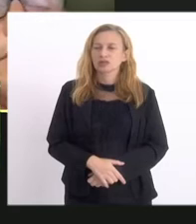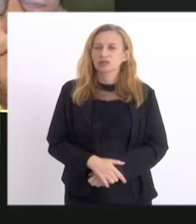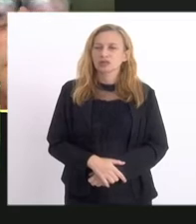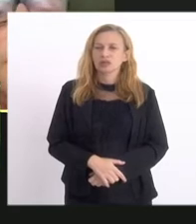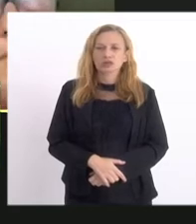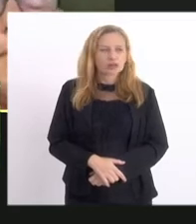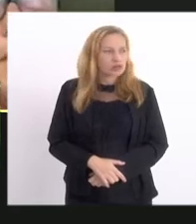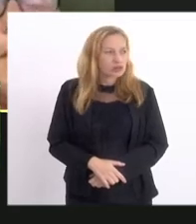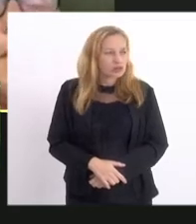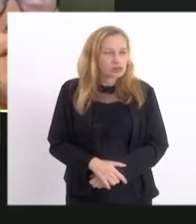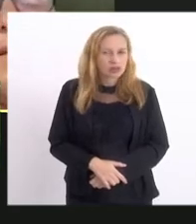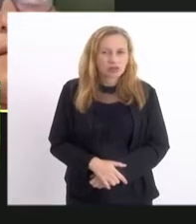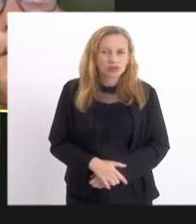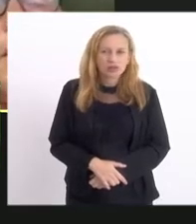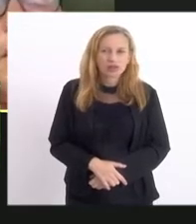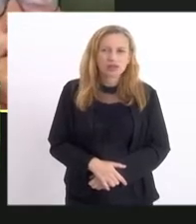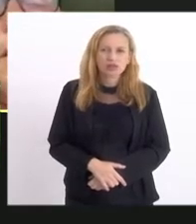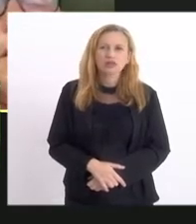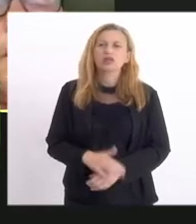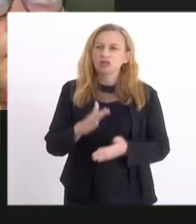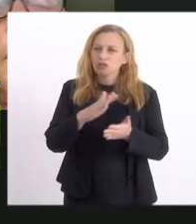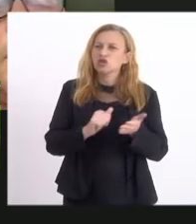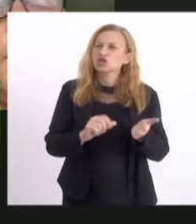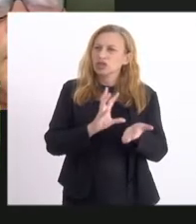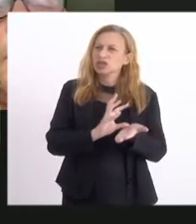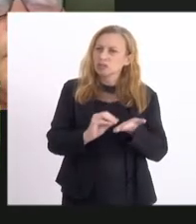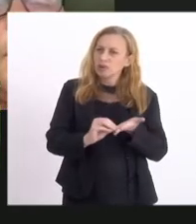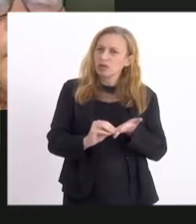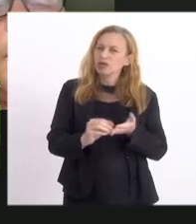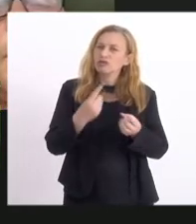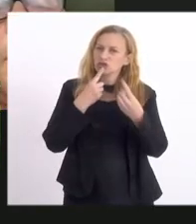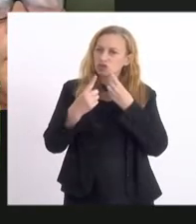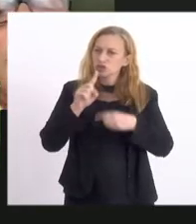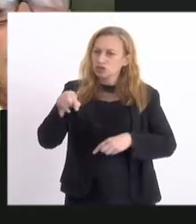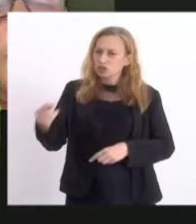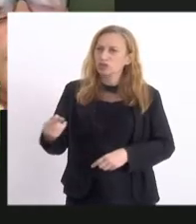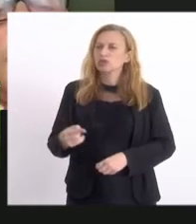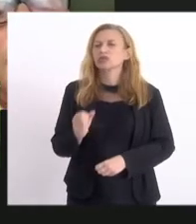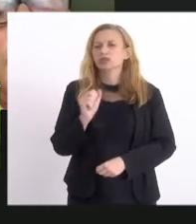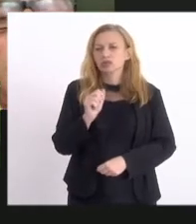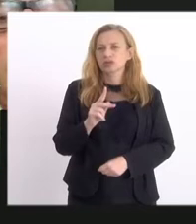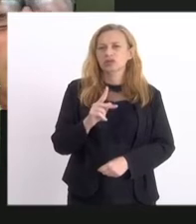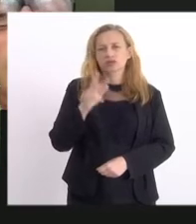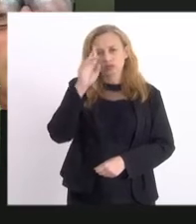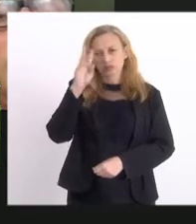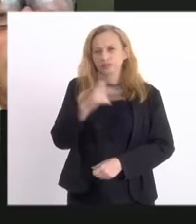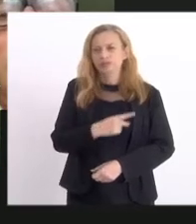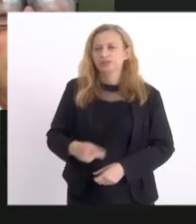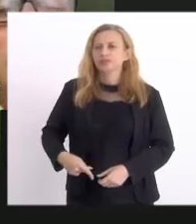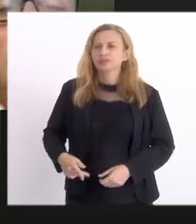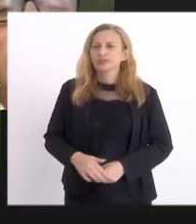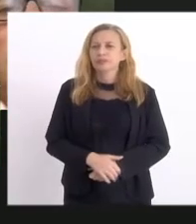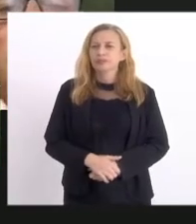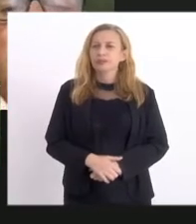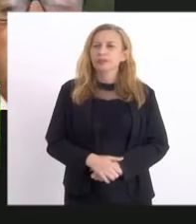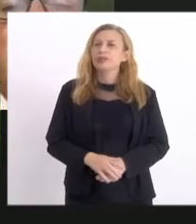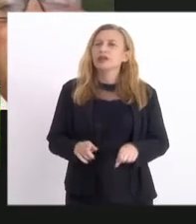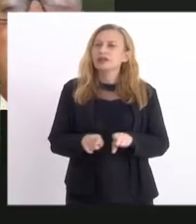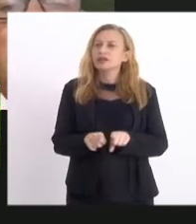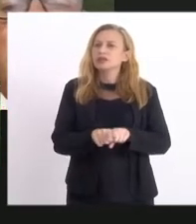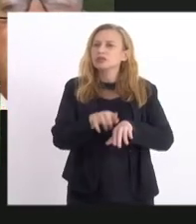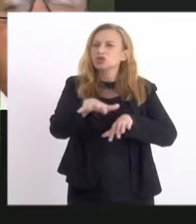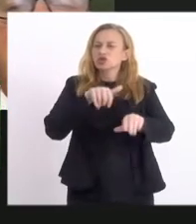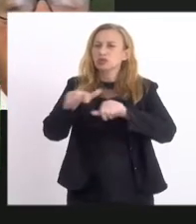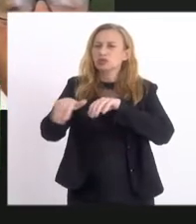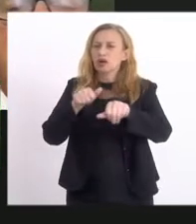Vou pedir vistos, então, deputado, por favor, retirar de pau. A gente discutir outra coisa. Amém, presidente. Vale, inclusive, chamar